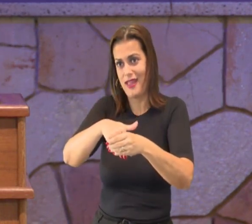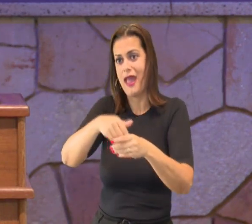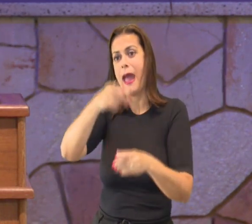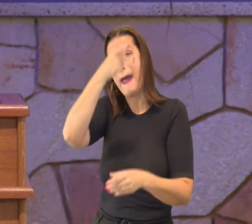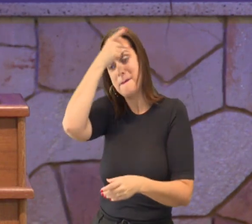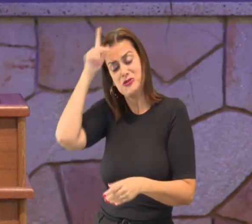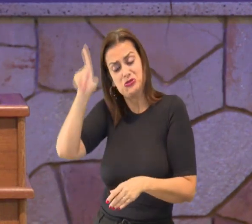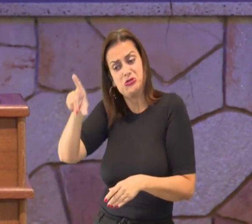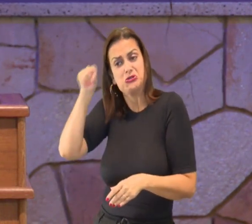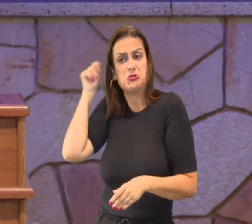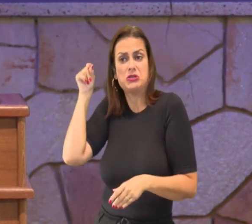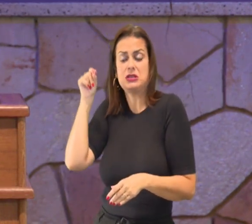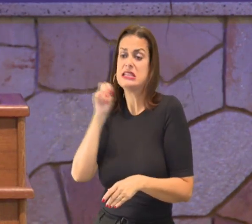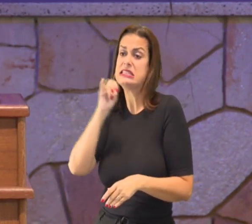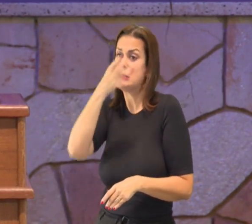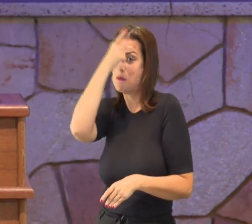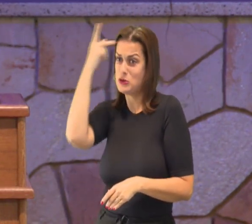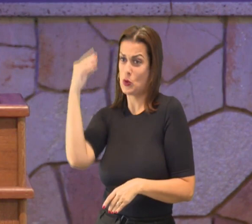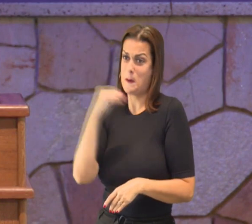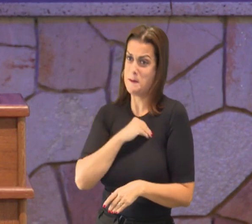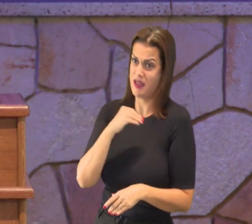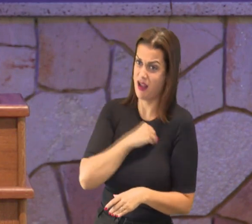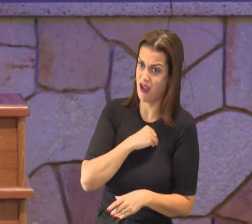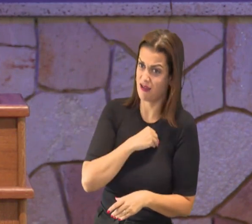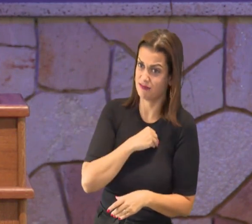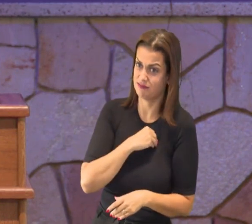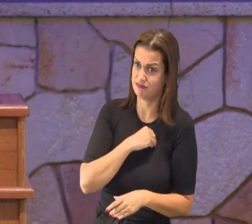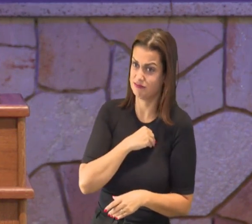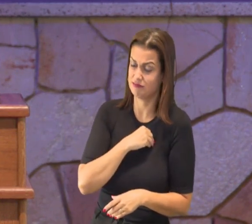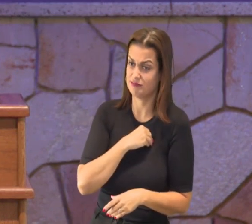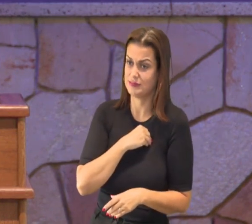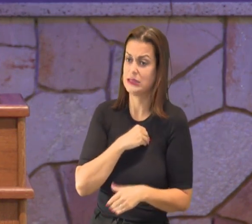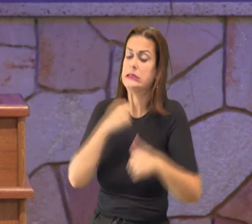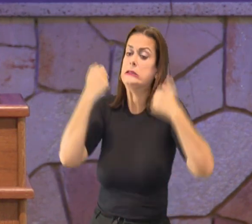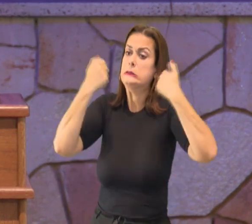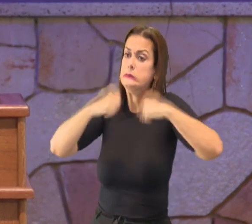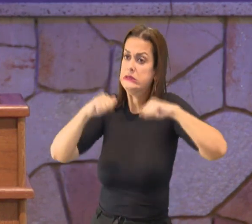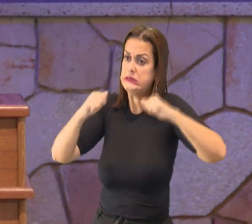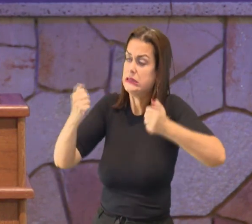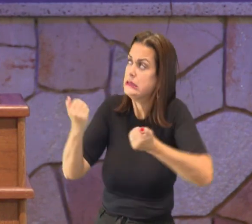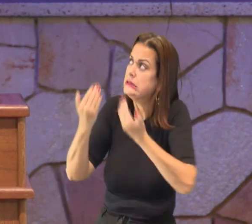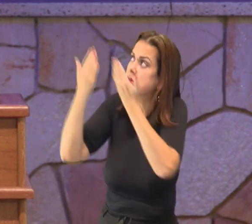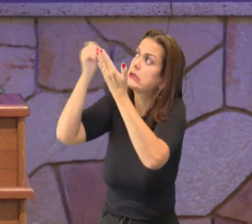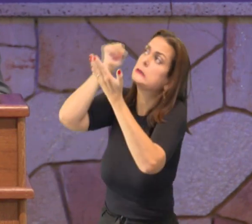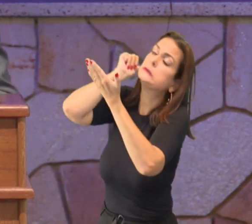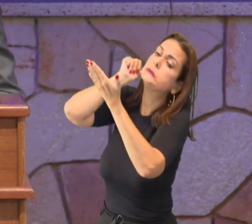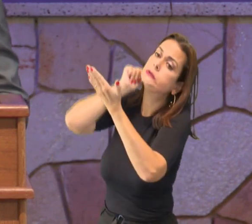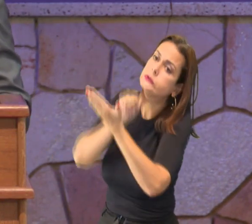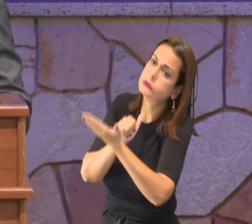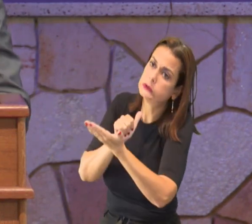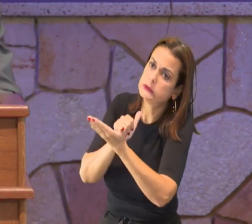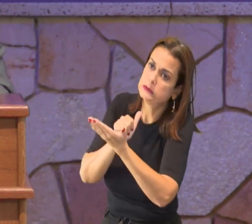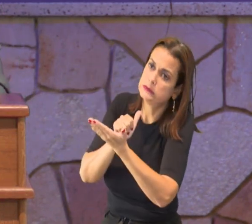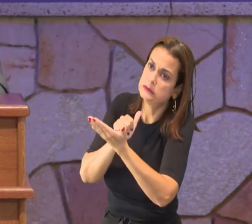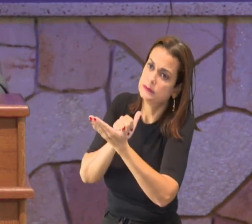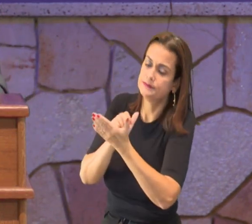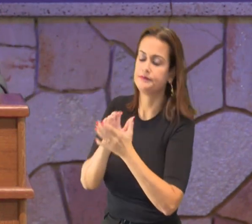que aquele que pecava ou que pecasse, ele deveria oferecer um sacrifício.